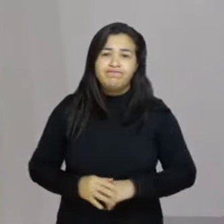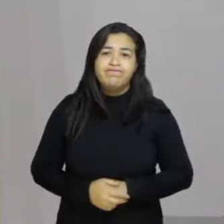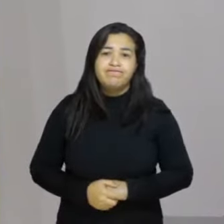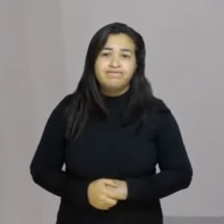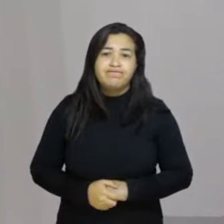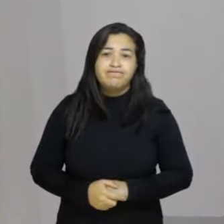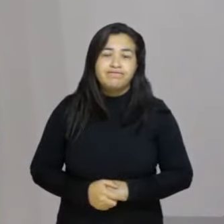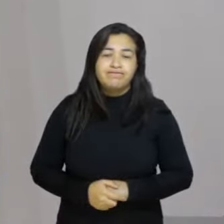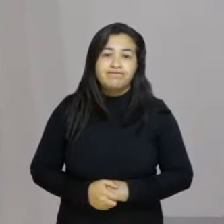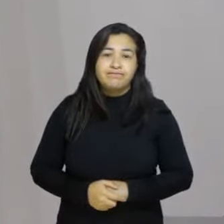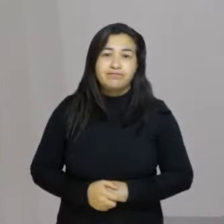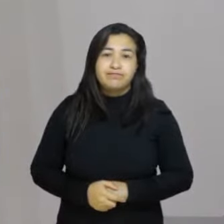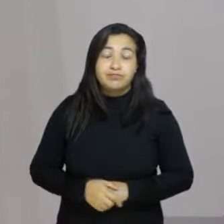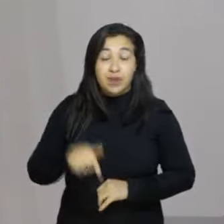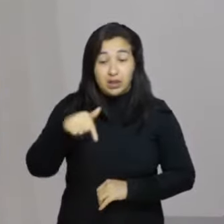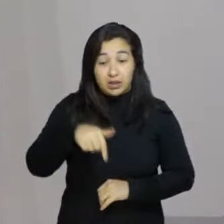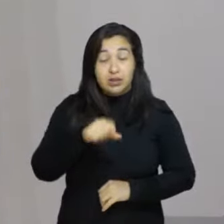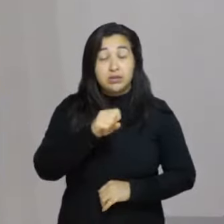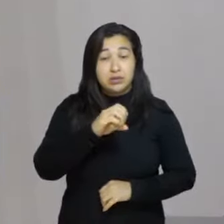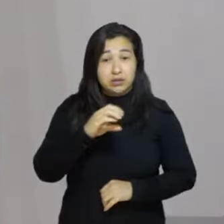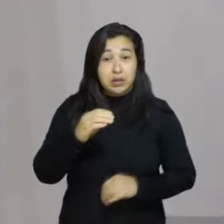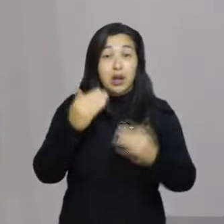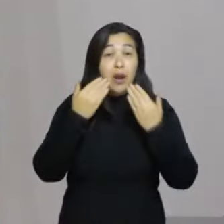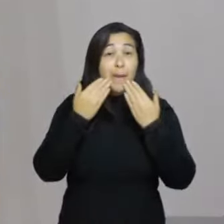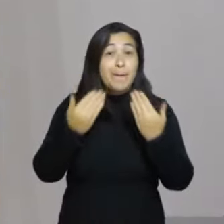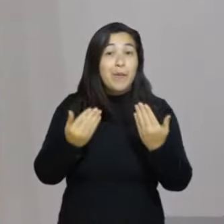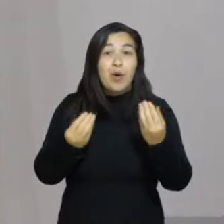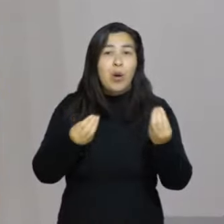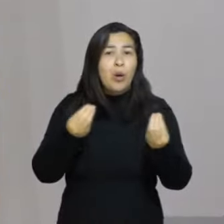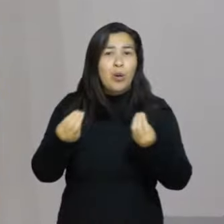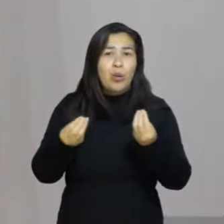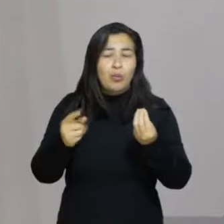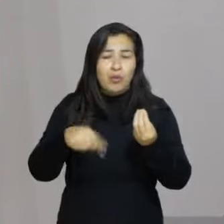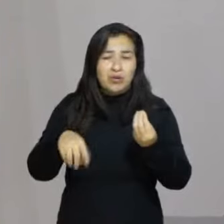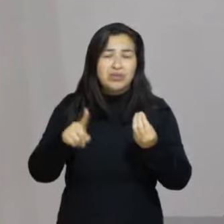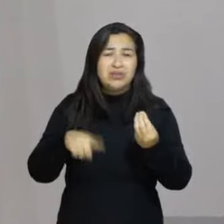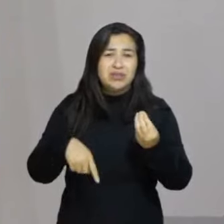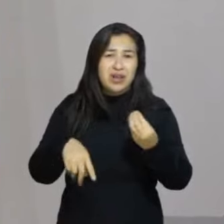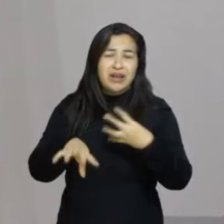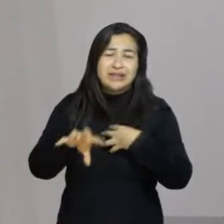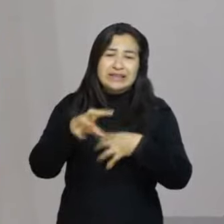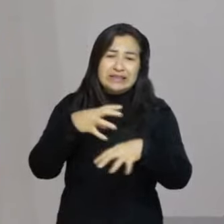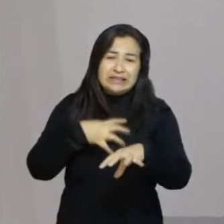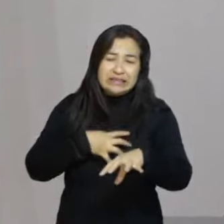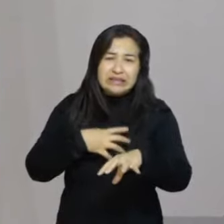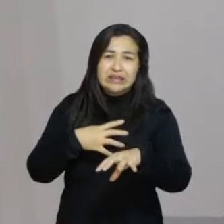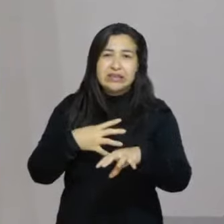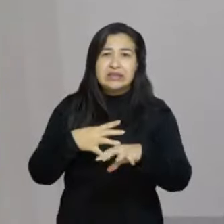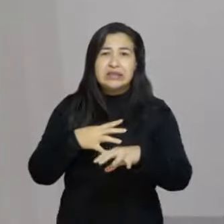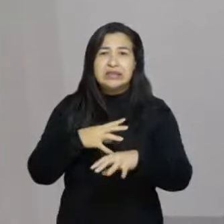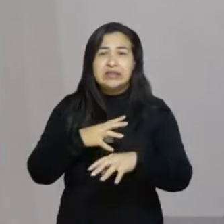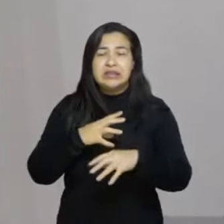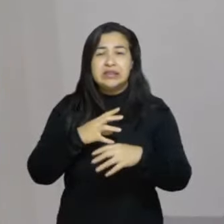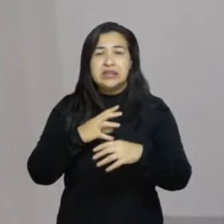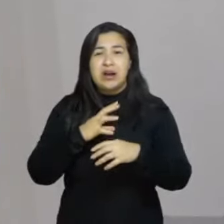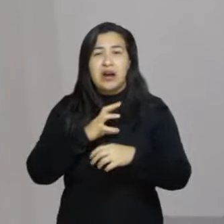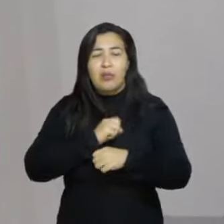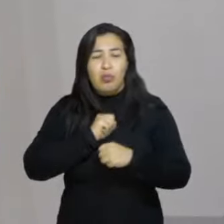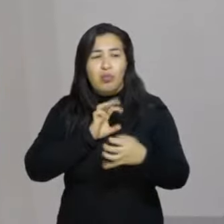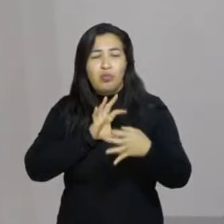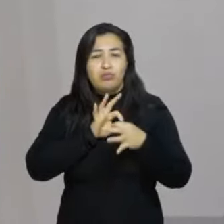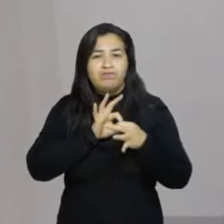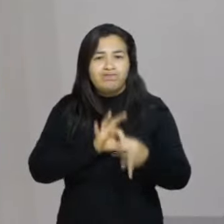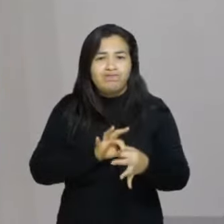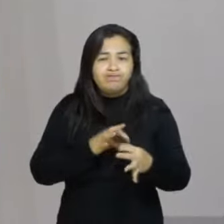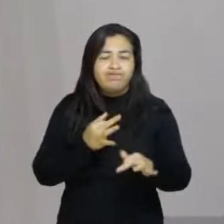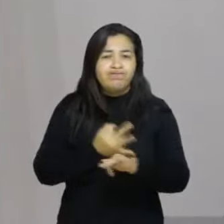de Santa Catarina, mais uma vez, deu uma demonstração e dá uma demonstração ainda da solidariedade, da união, da